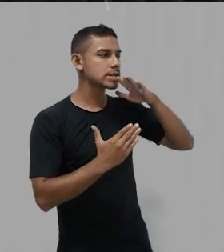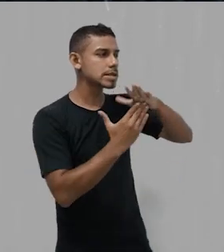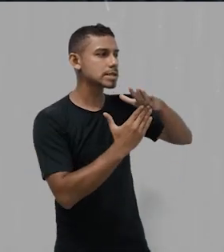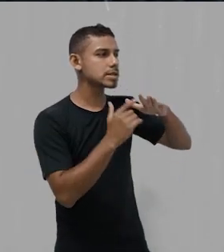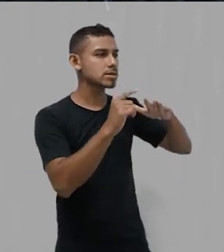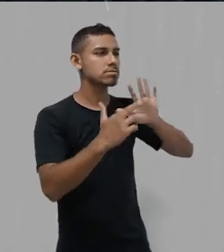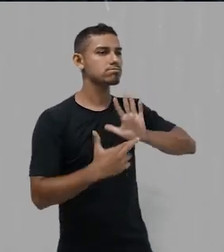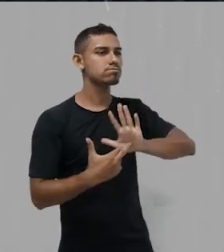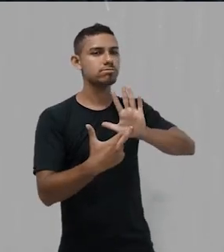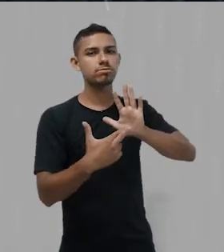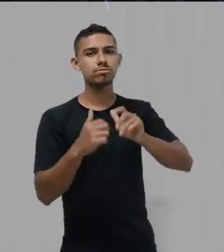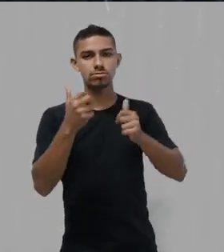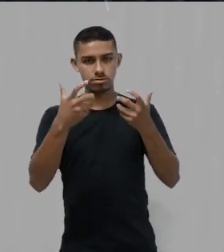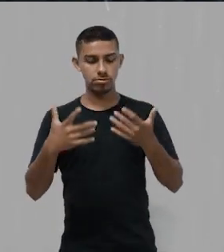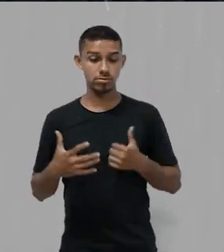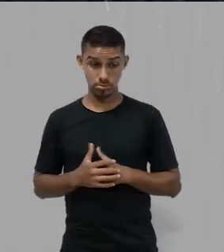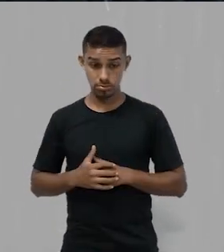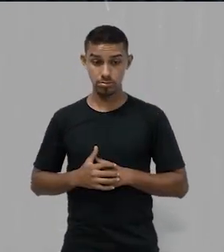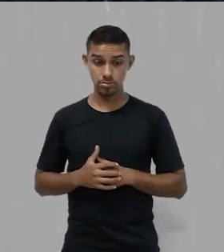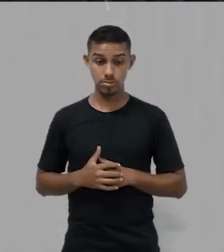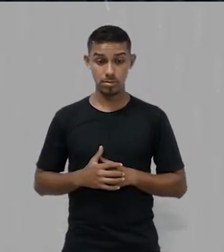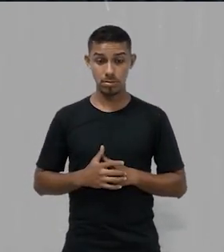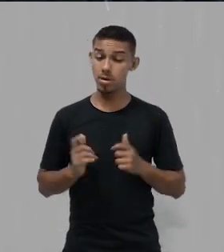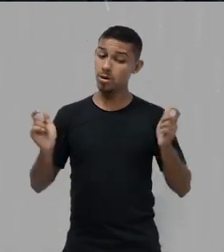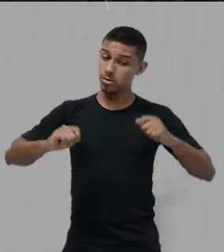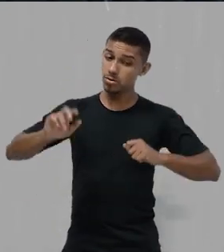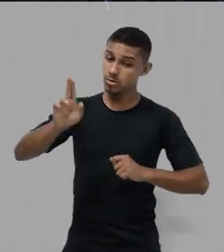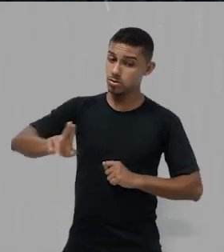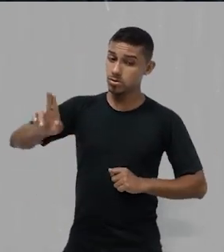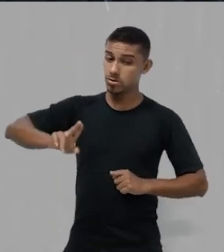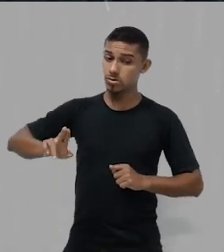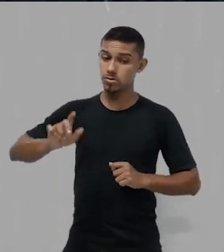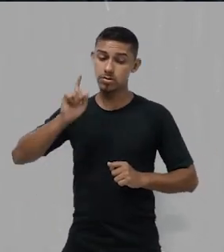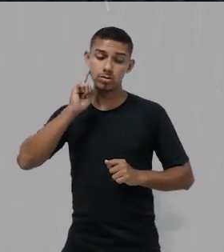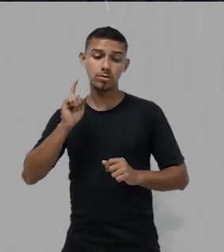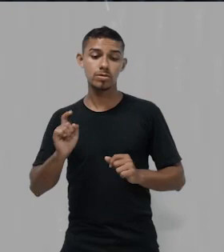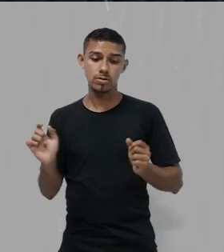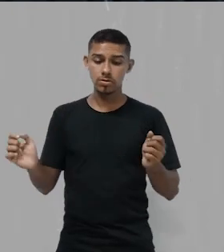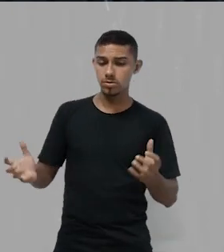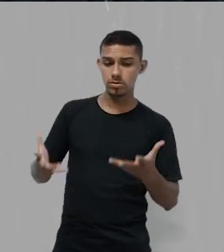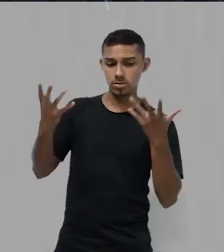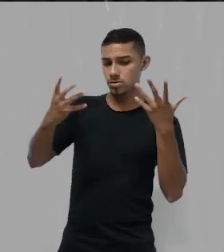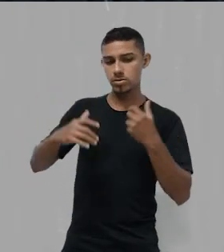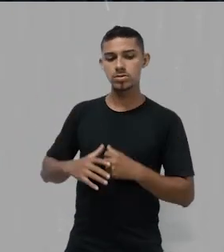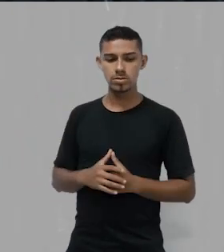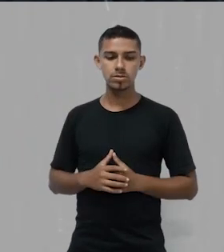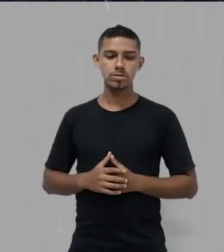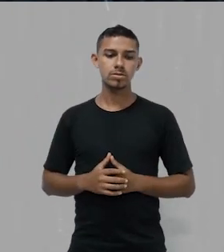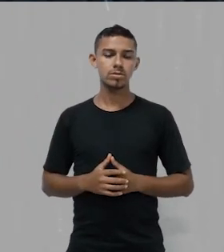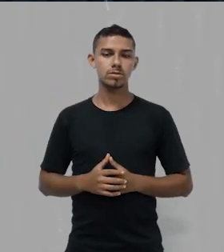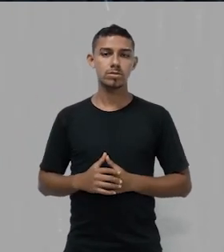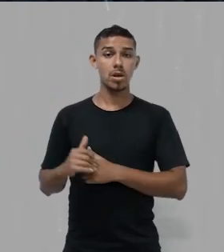que é representatividade. Tanto é que eu poderia utilizar isso numa animação, perfeitamente, num clipe, por exemplo.